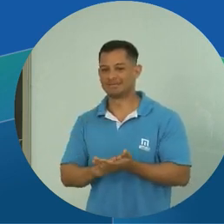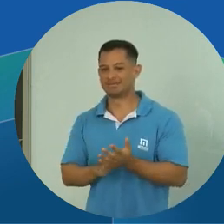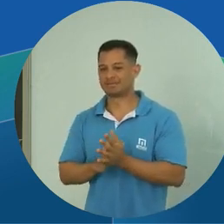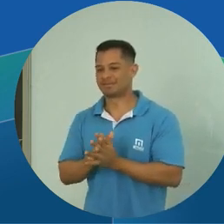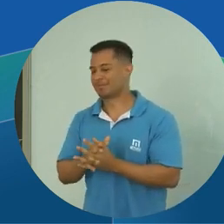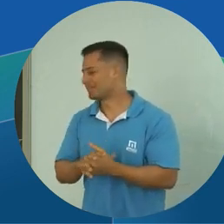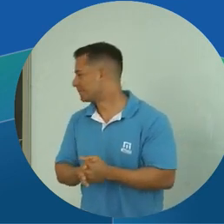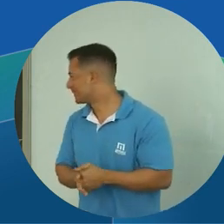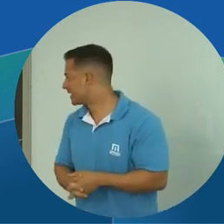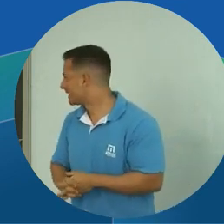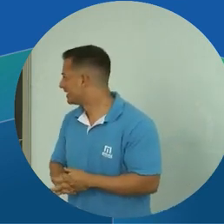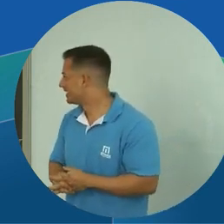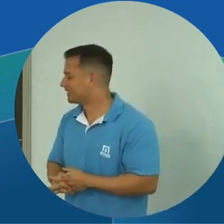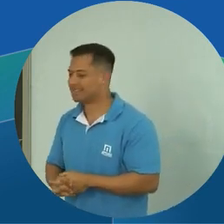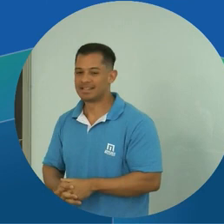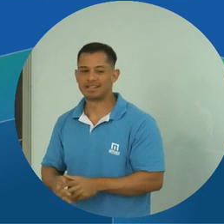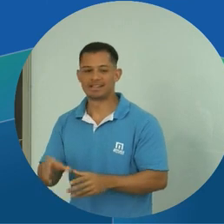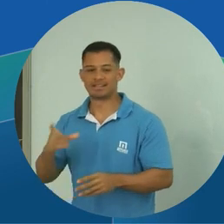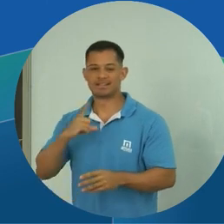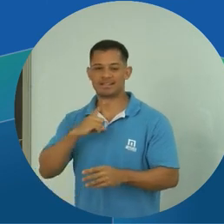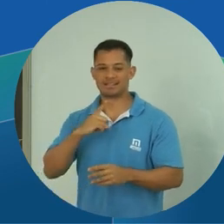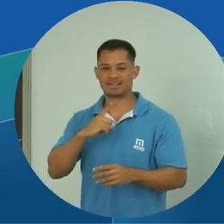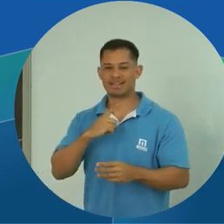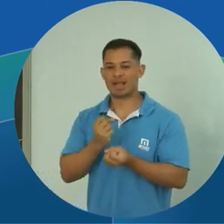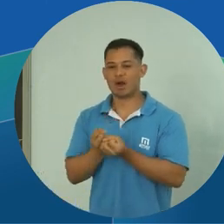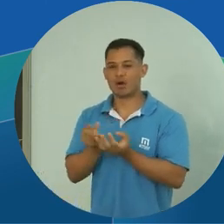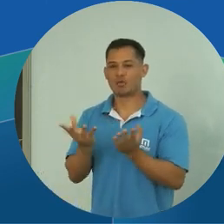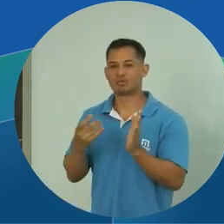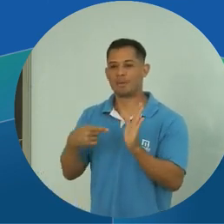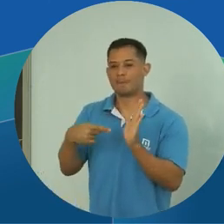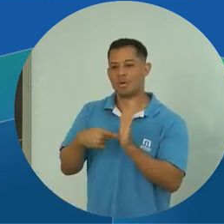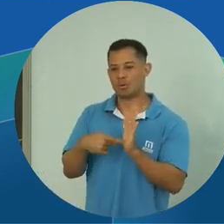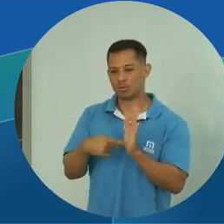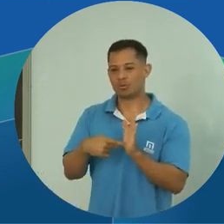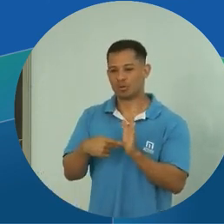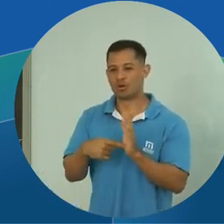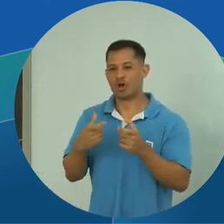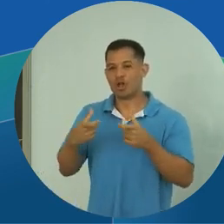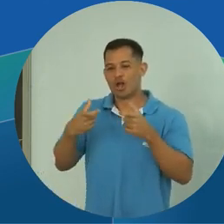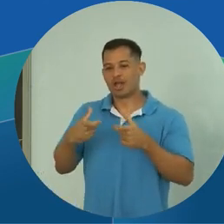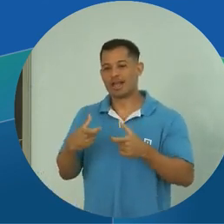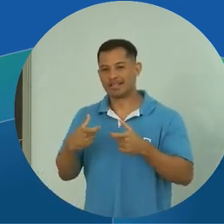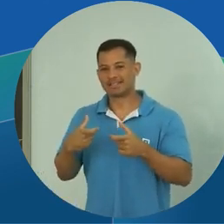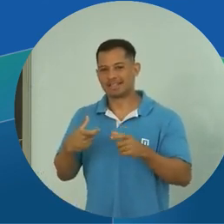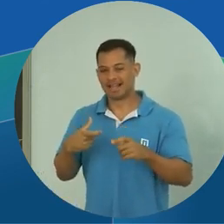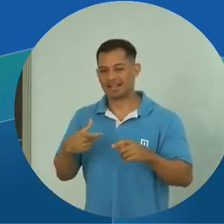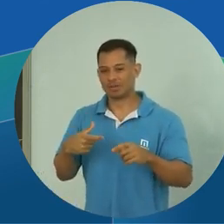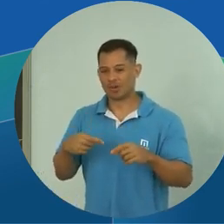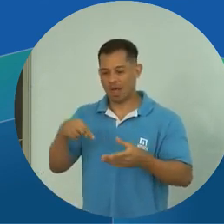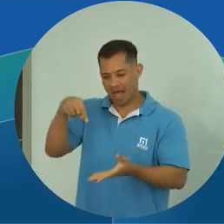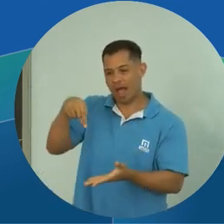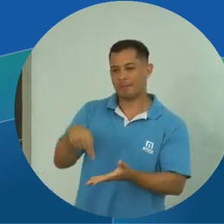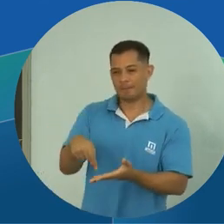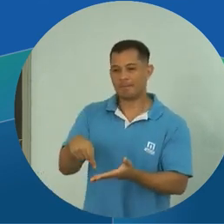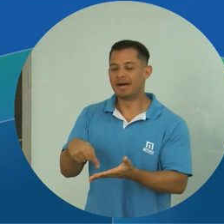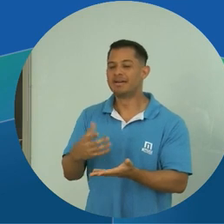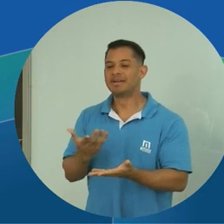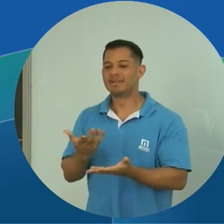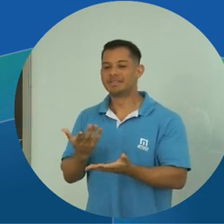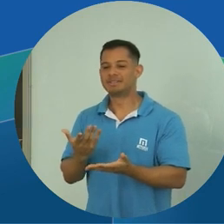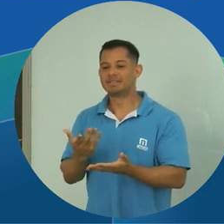e a gente teve alguns pontos bem localizados abaixo, mas no total, naquele bloco